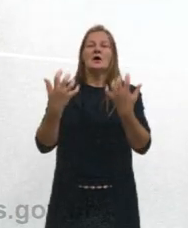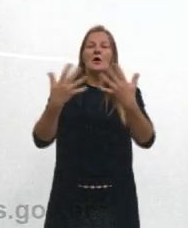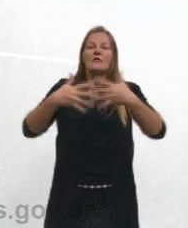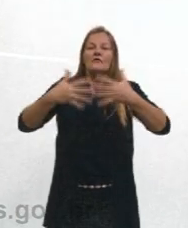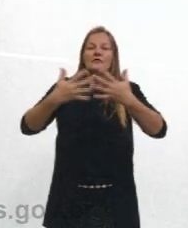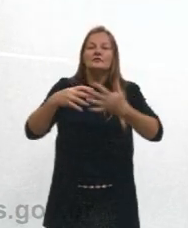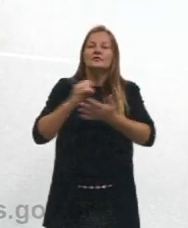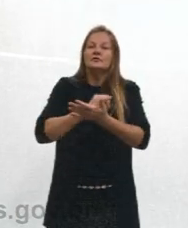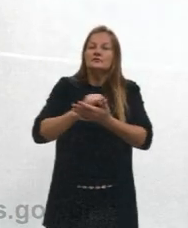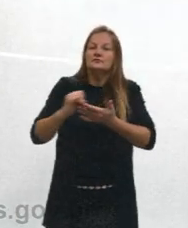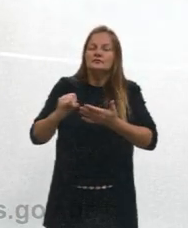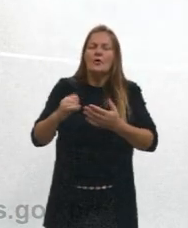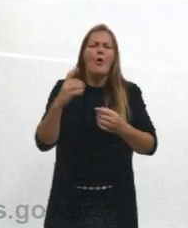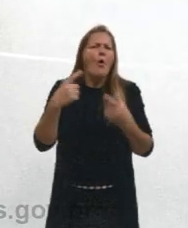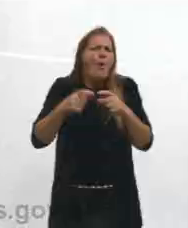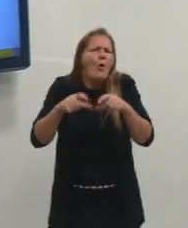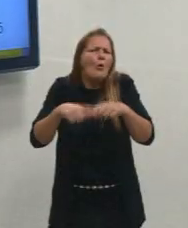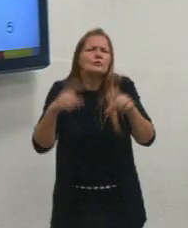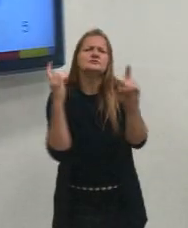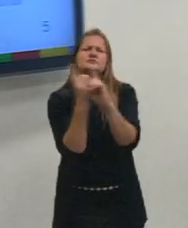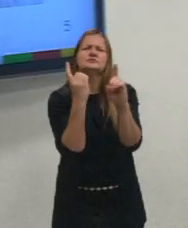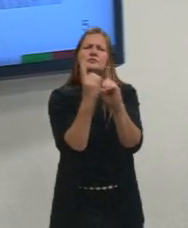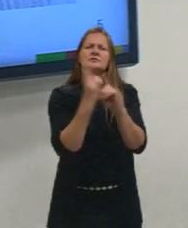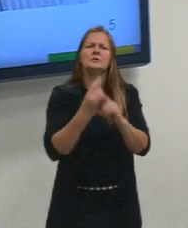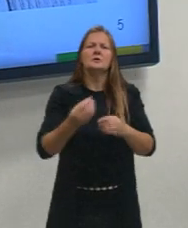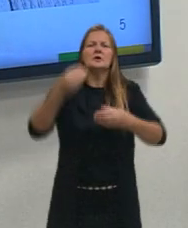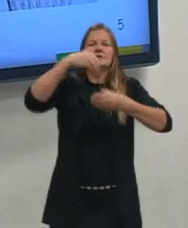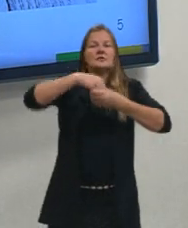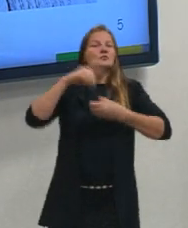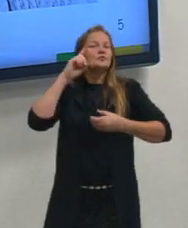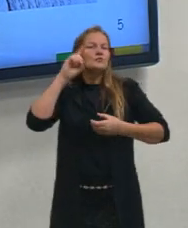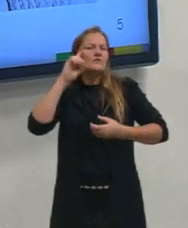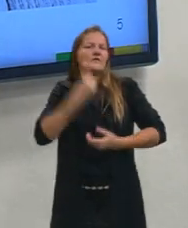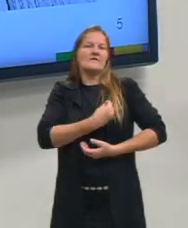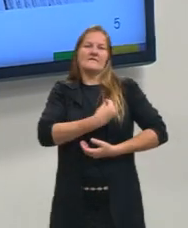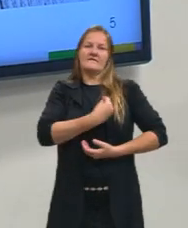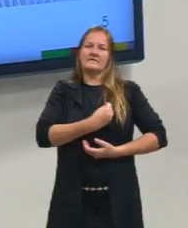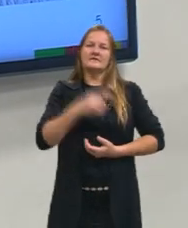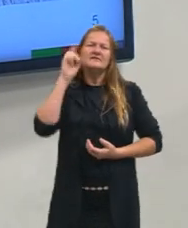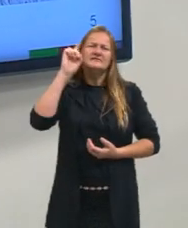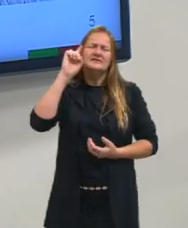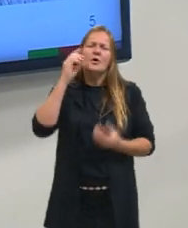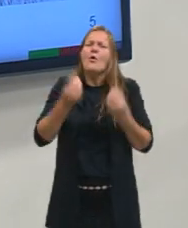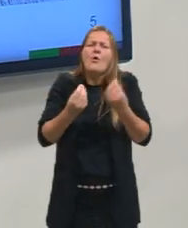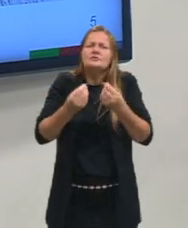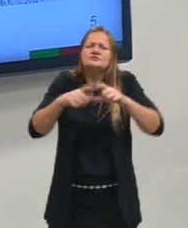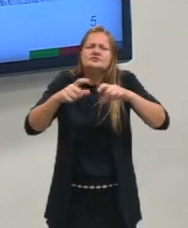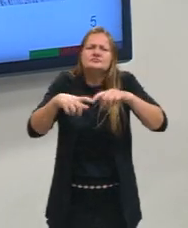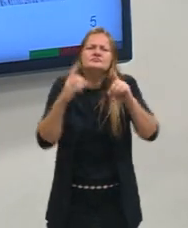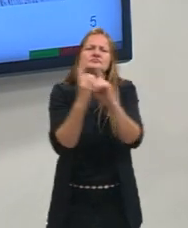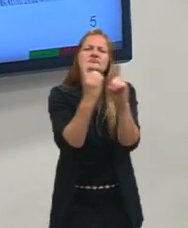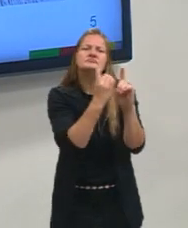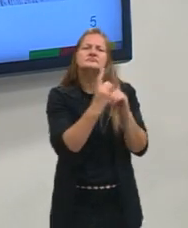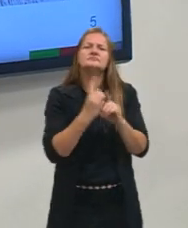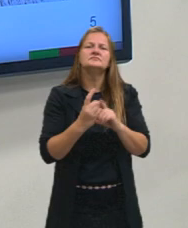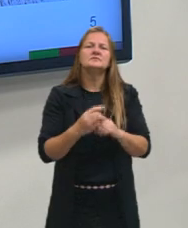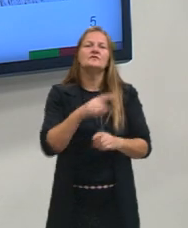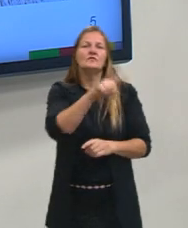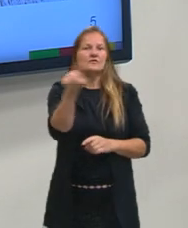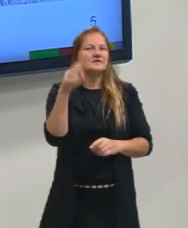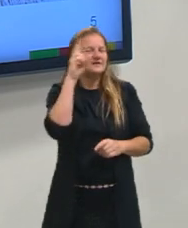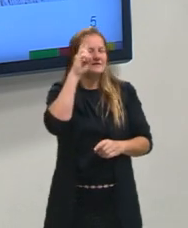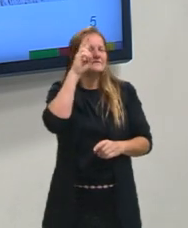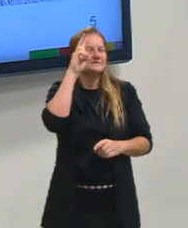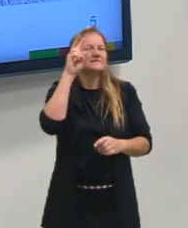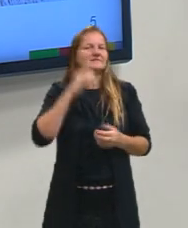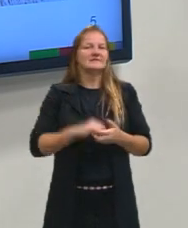inorgânicas Onde encontramos Essas funções no nosso cotidiano onde que elas estão presentes e vocês vão relembrar e